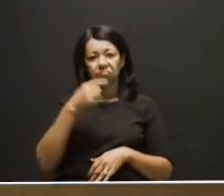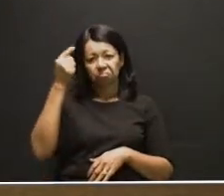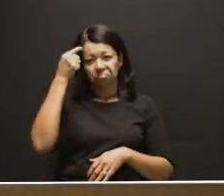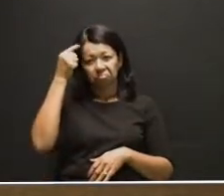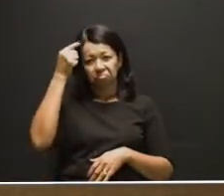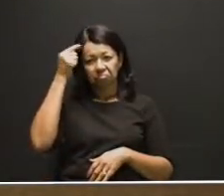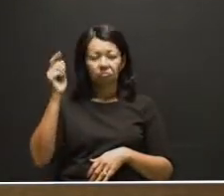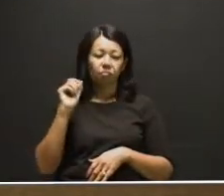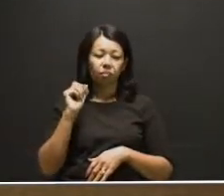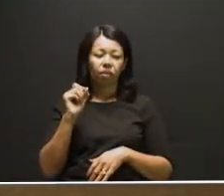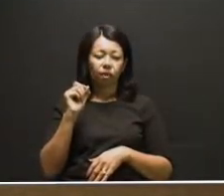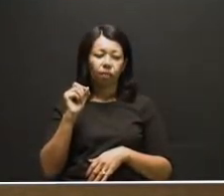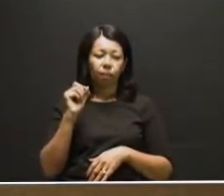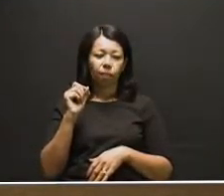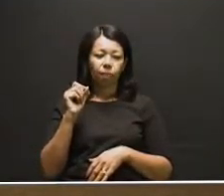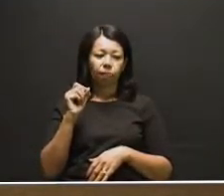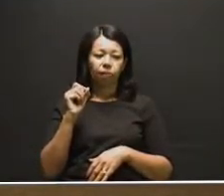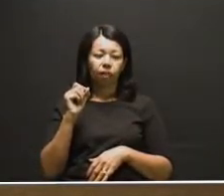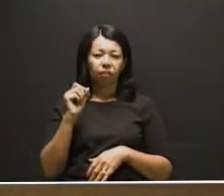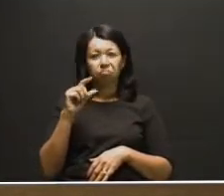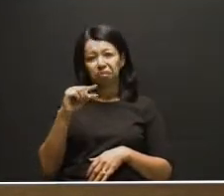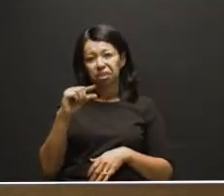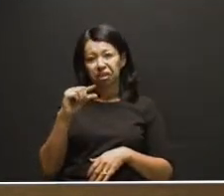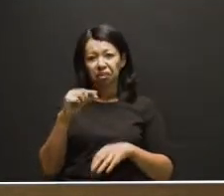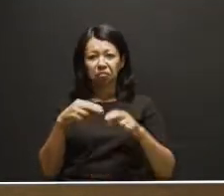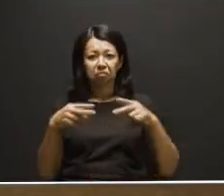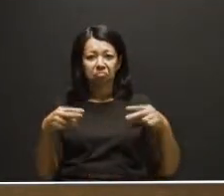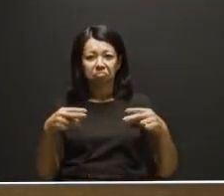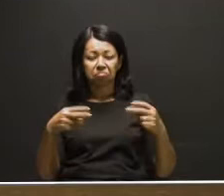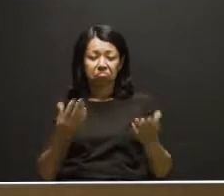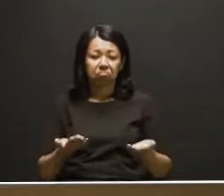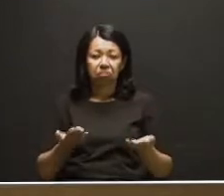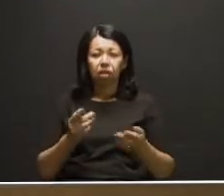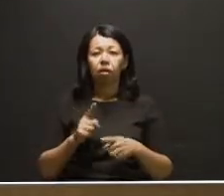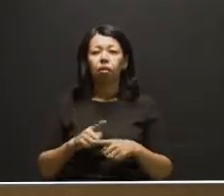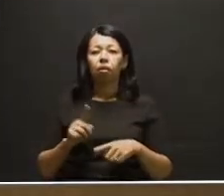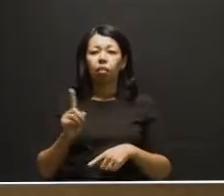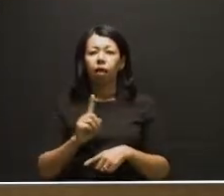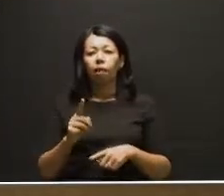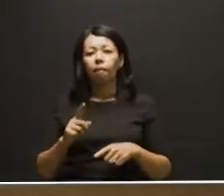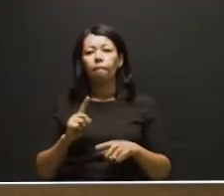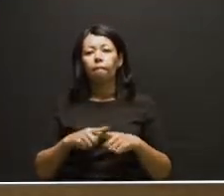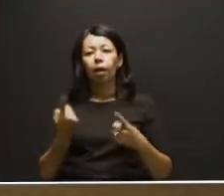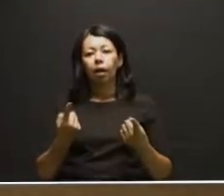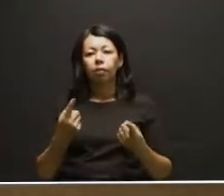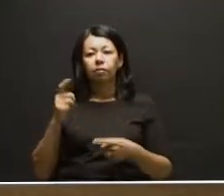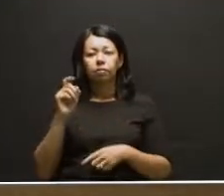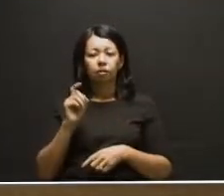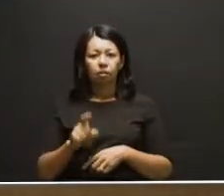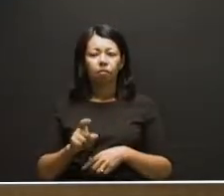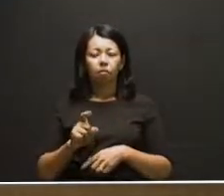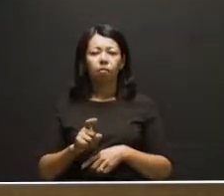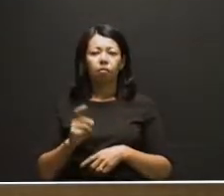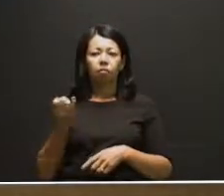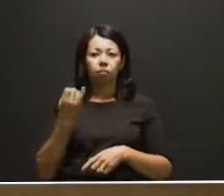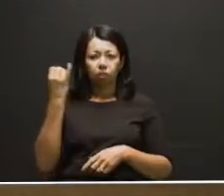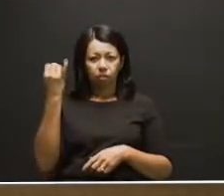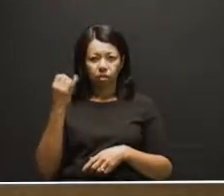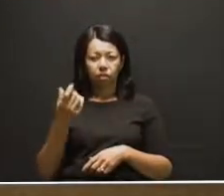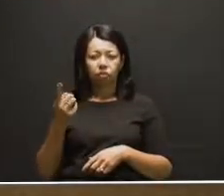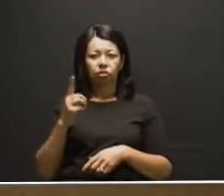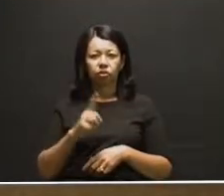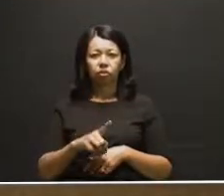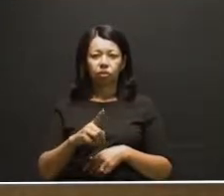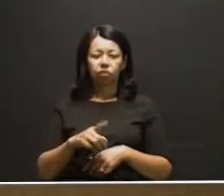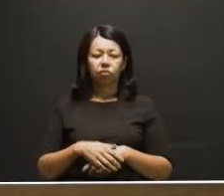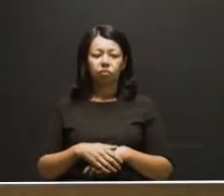é só um pequeno projeto coisa parecida não há um projeto que vem de encontro e passa a ser então o